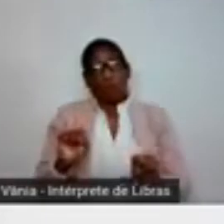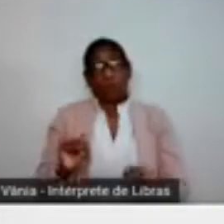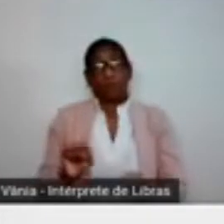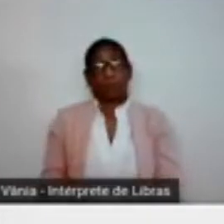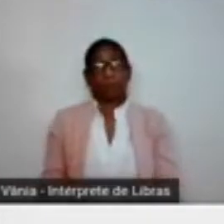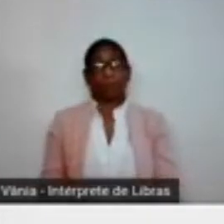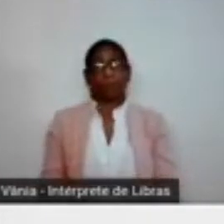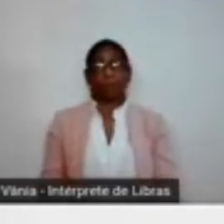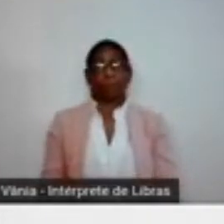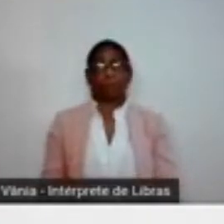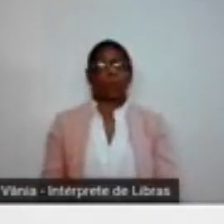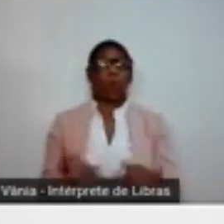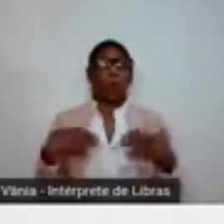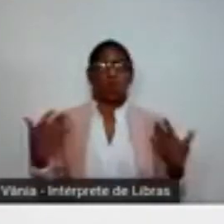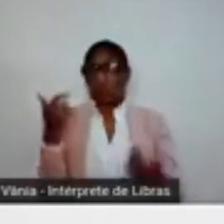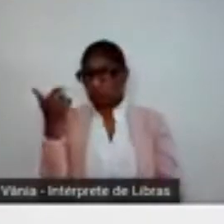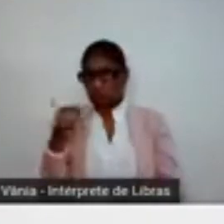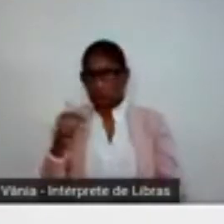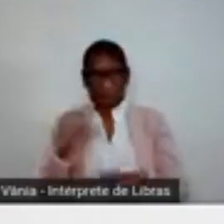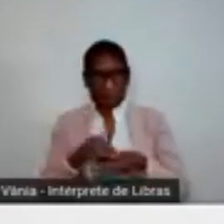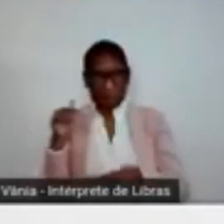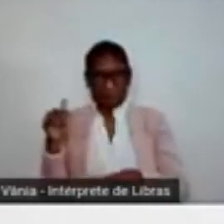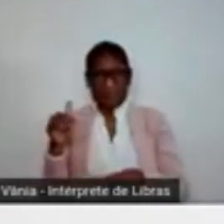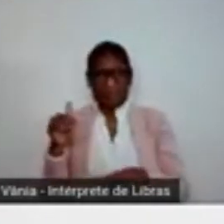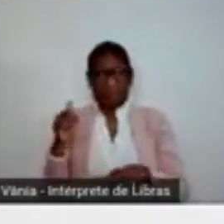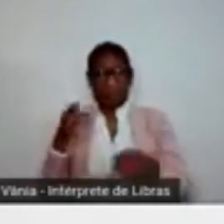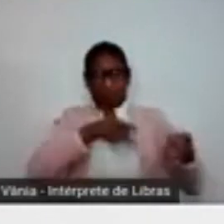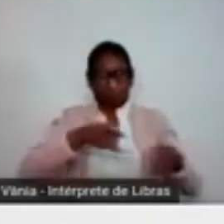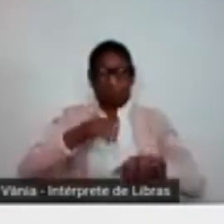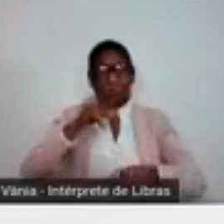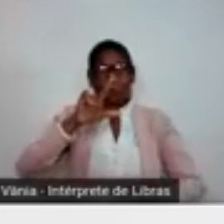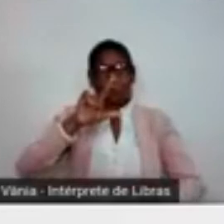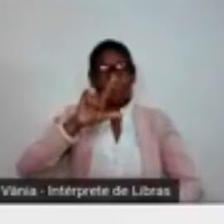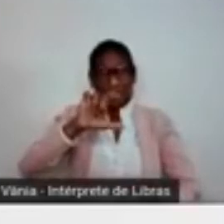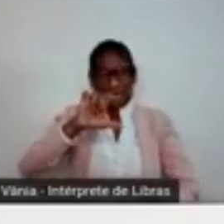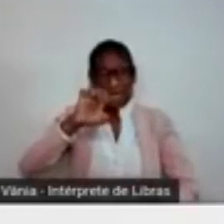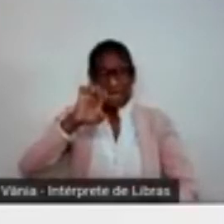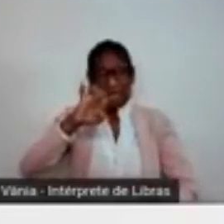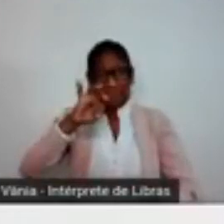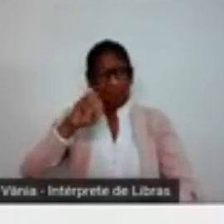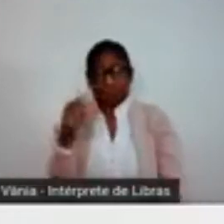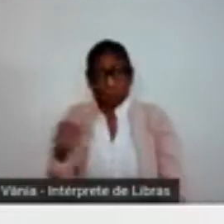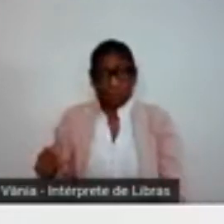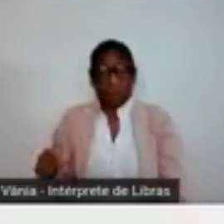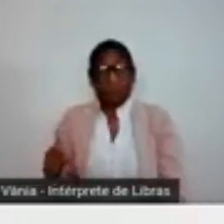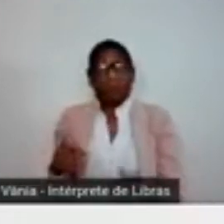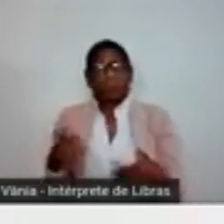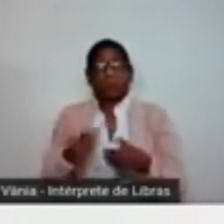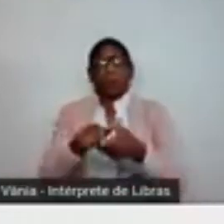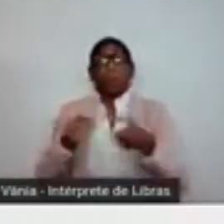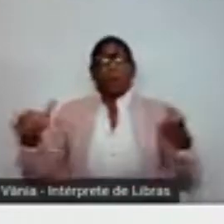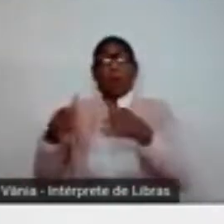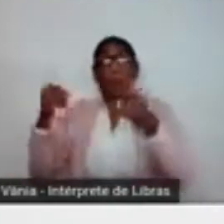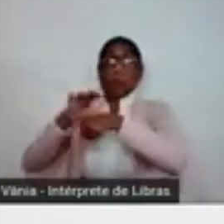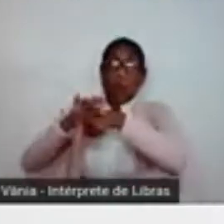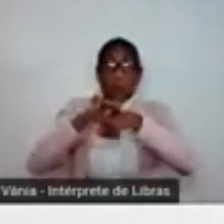a oferta de leitos é menor, né, do que já foi, seja porque a velocidade está maior, de que elas estão numa situação de